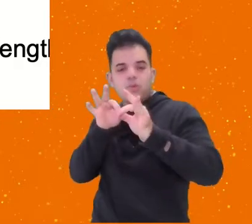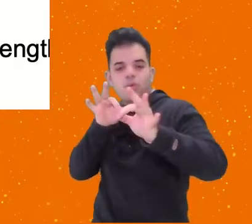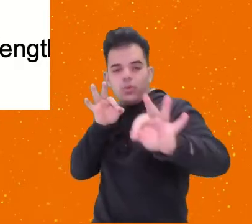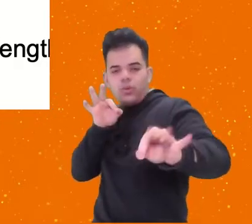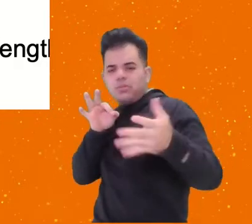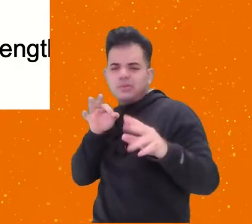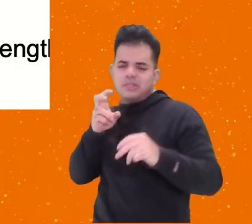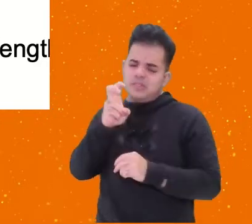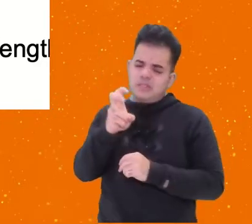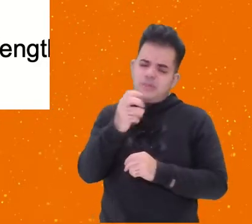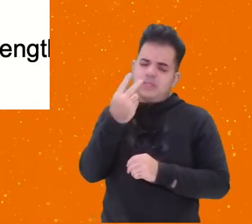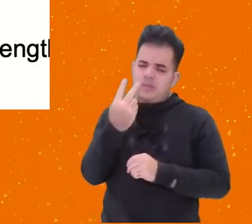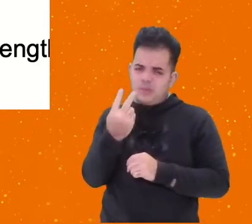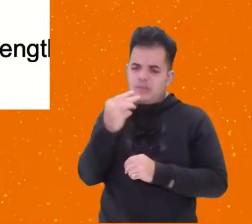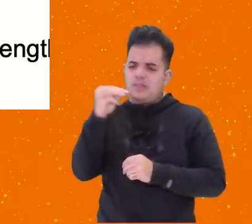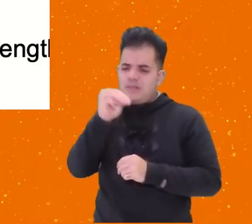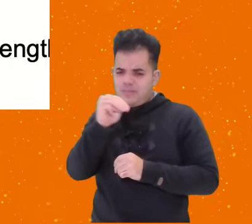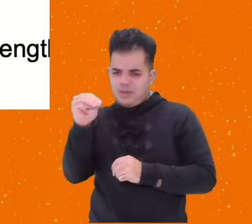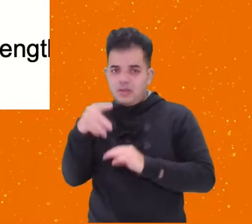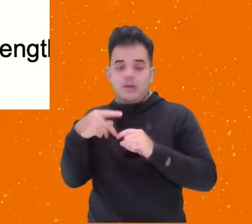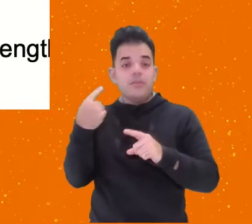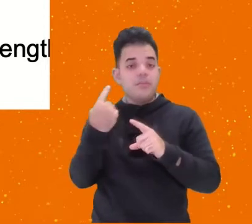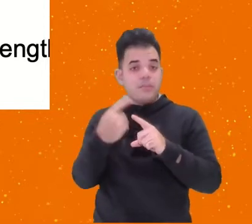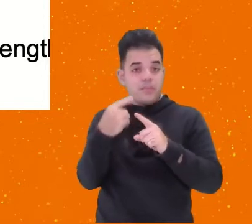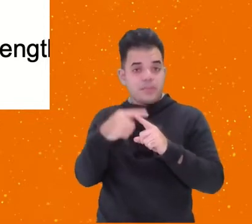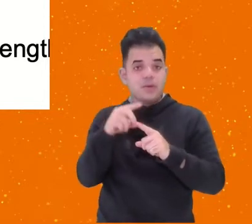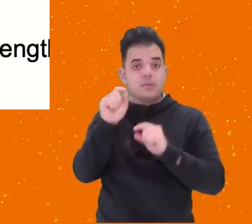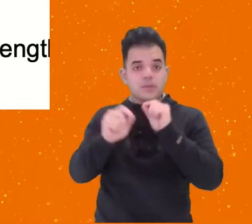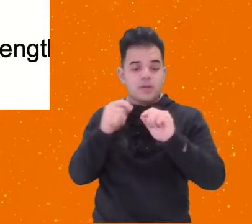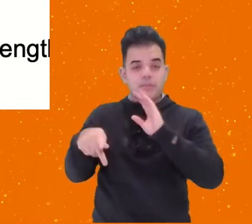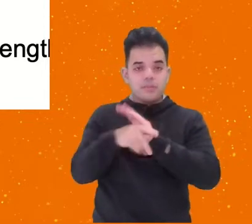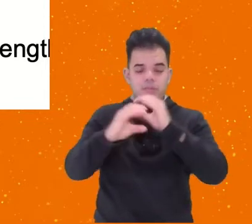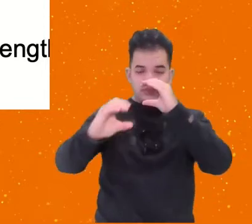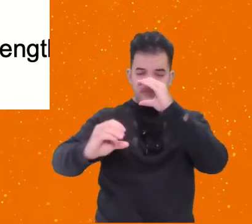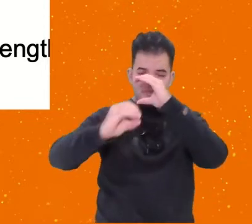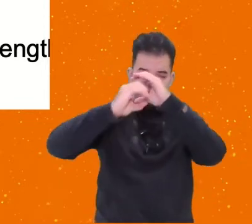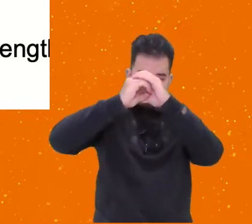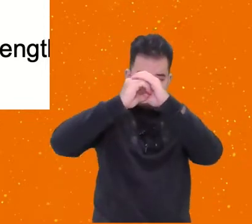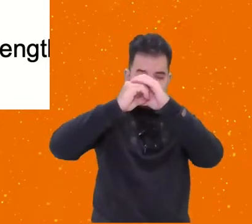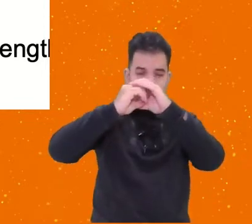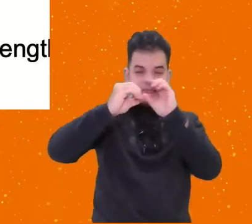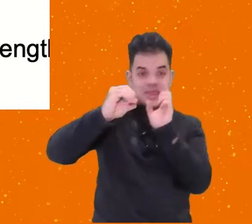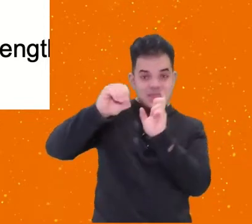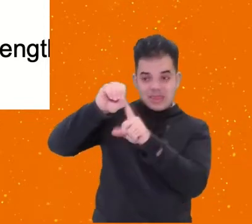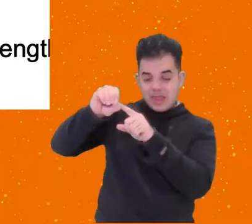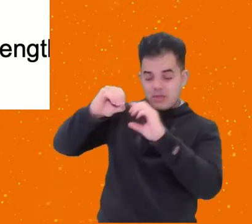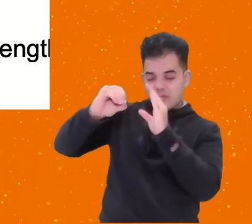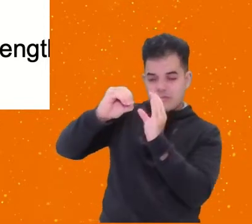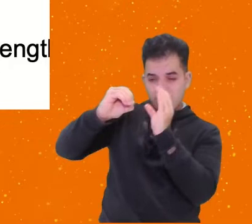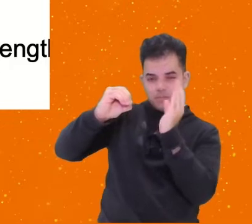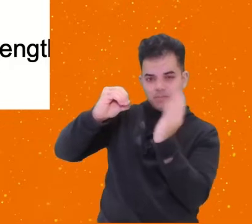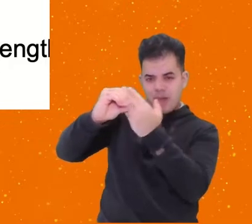52 milímetros, por causa senão você ia bater no shutter mecânico da câmera quando girava o shutter. E